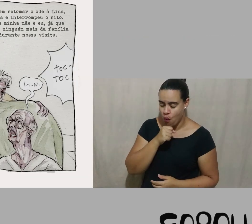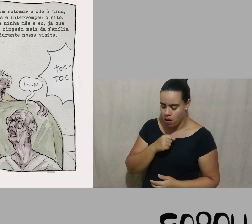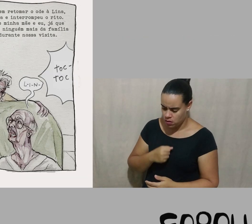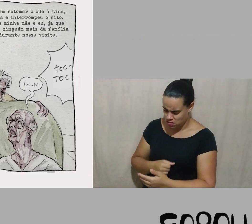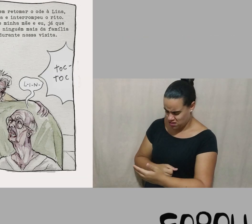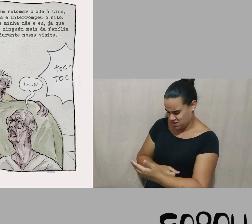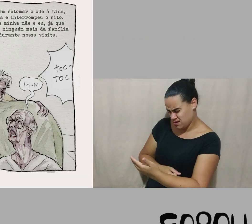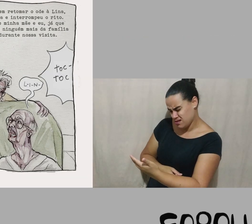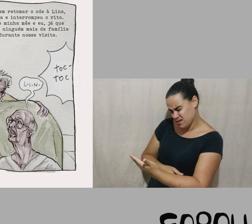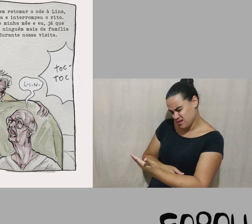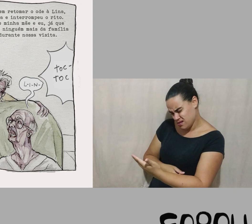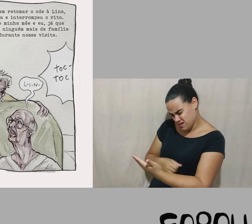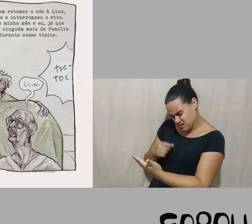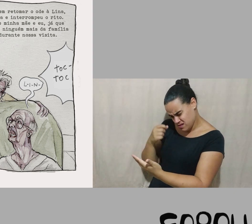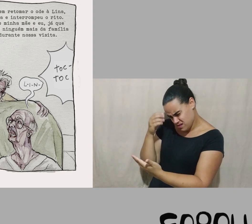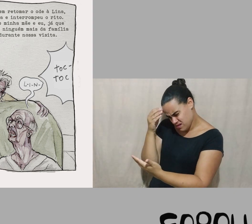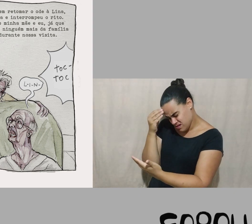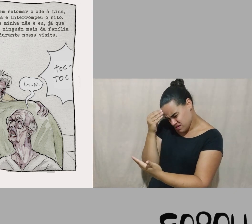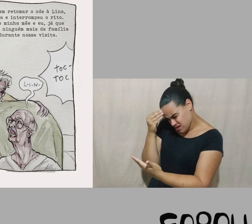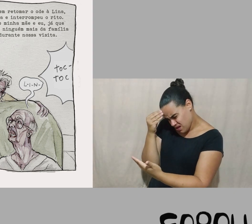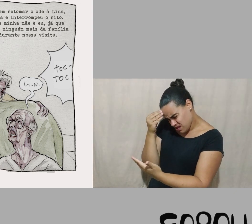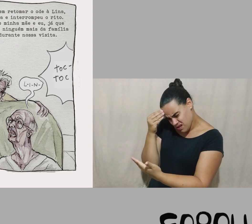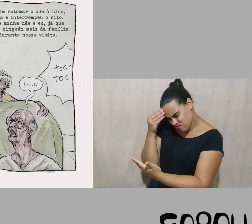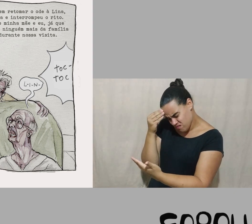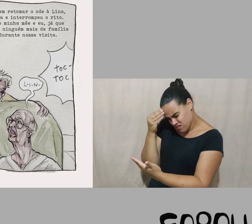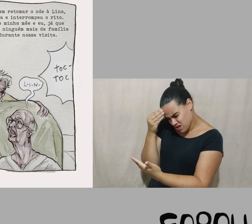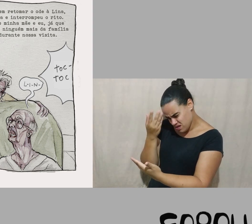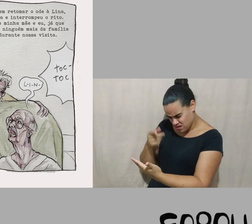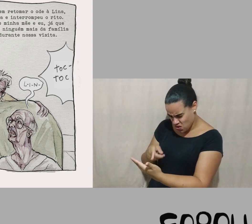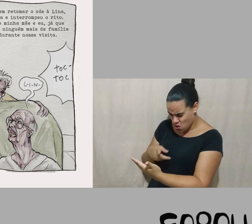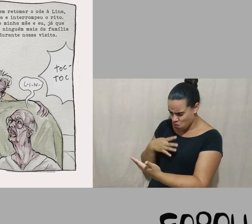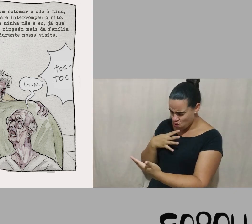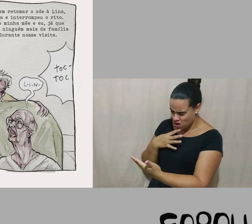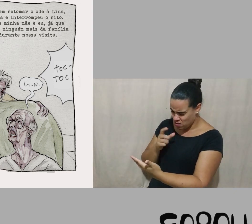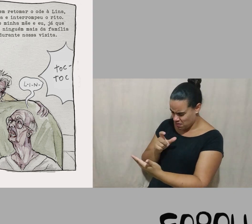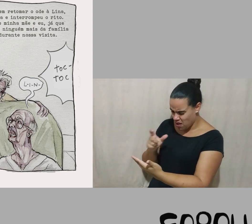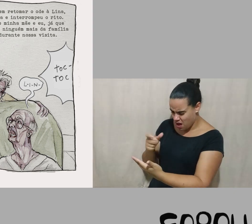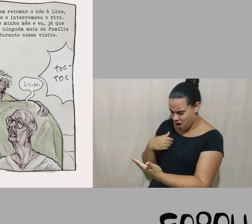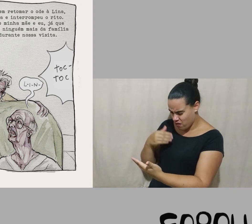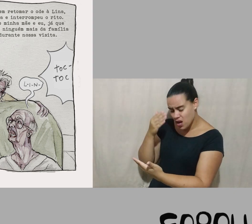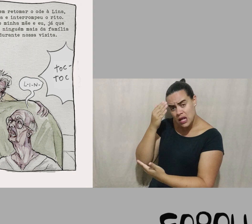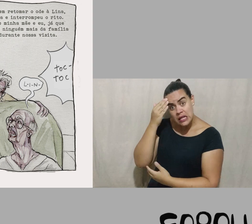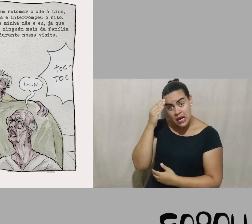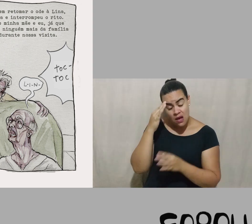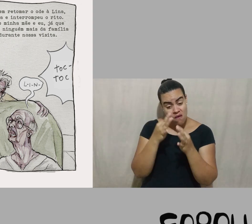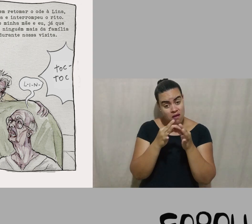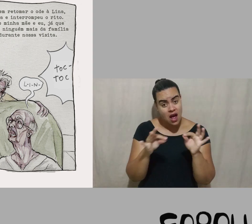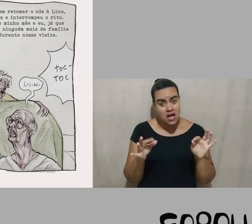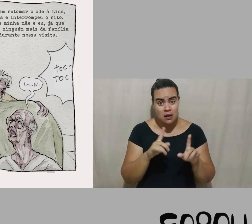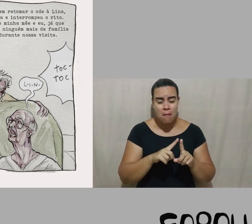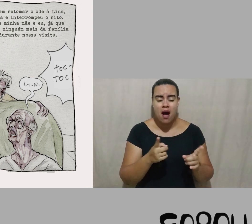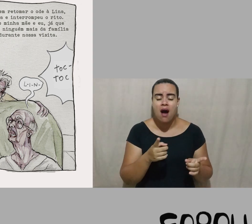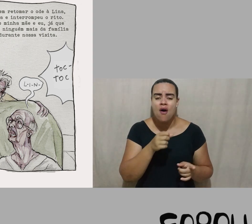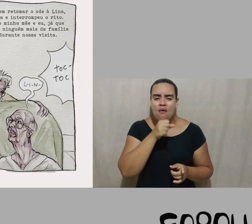Ele leu com atenção, mas a confusão permanecia no seu rosto. Ele conhecia as palavras e entendia a frase, mas o conteúdo